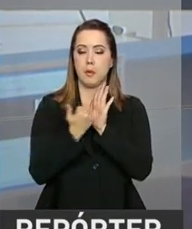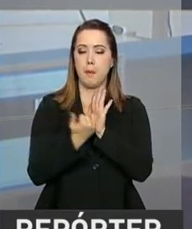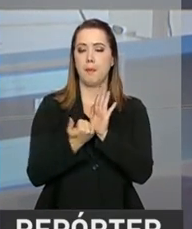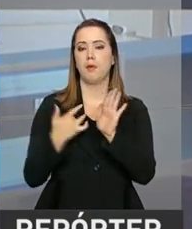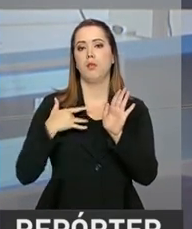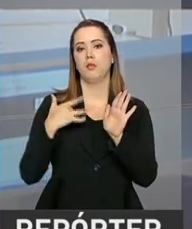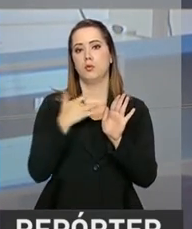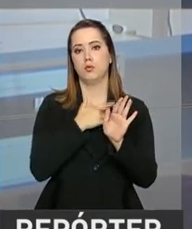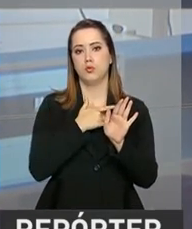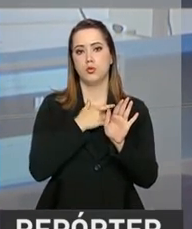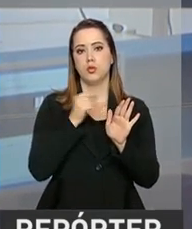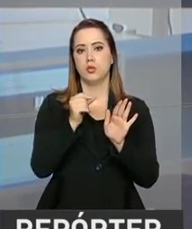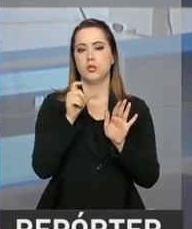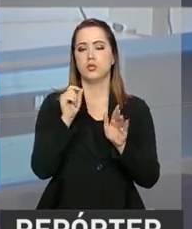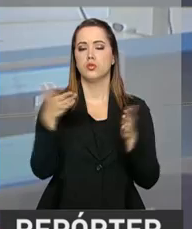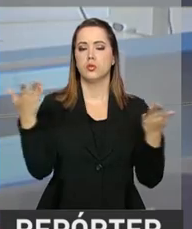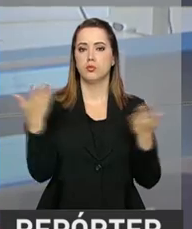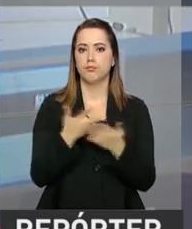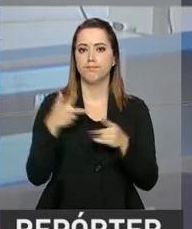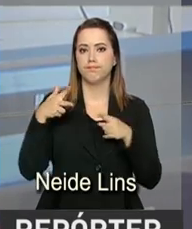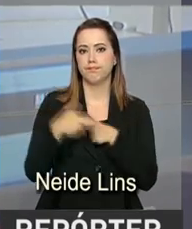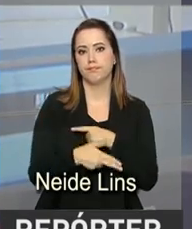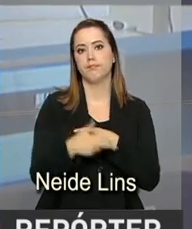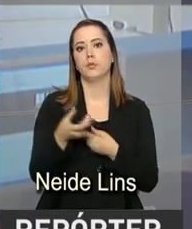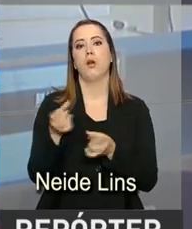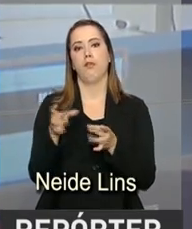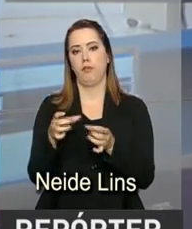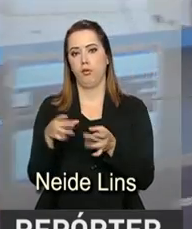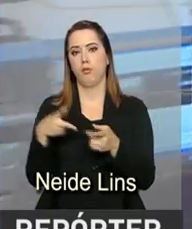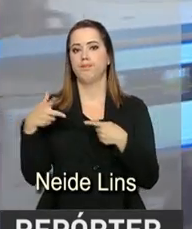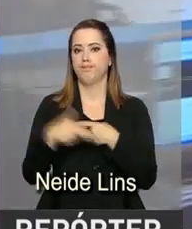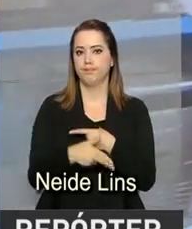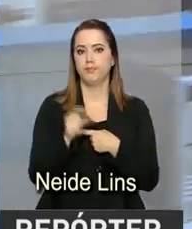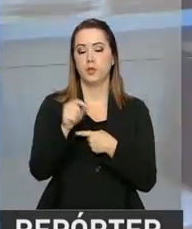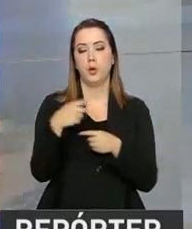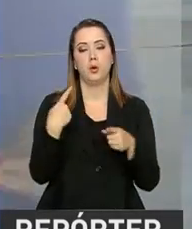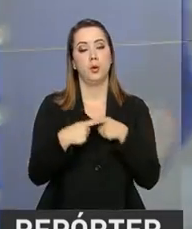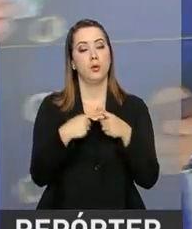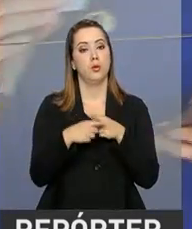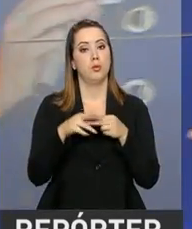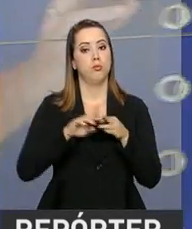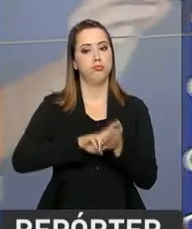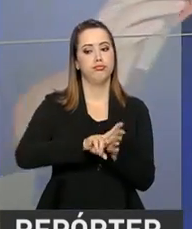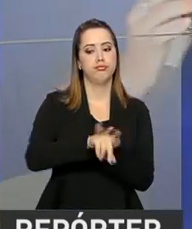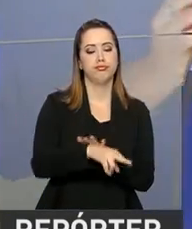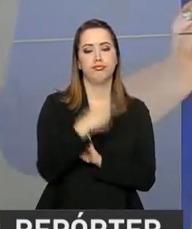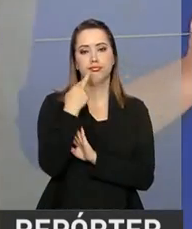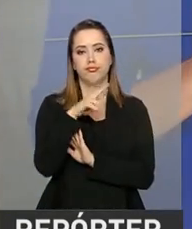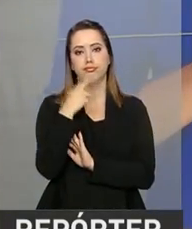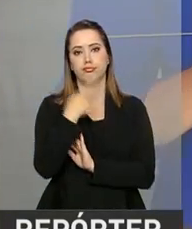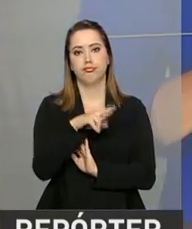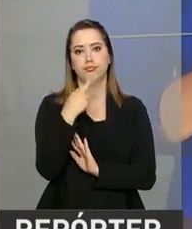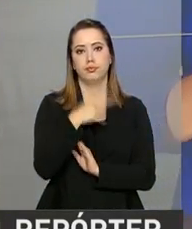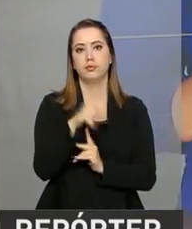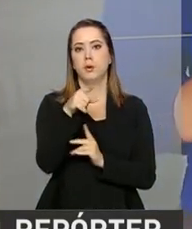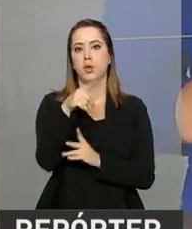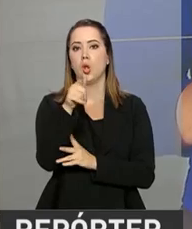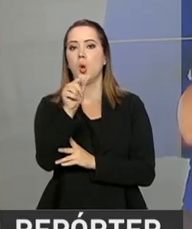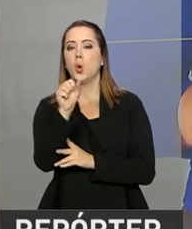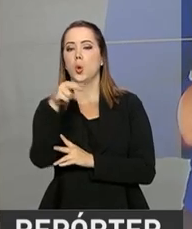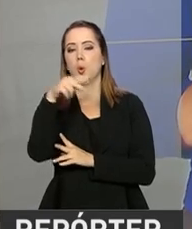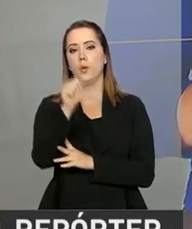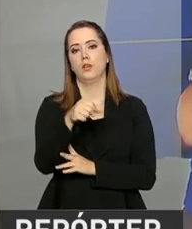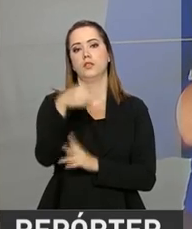comercialização suspensa nesta sexta-feira por causa de reclamações ao vivo do Palácio do Planalto a repórter Luana Ken tem os detalhes pra